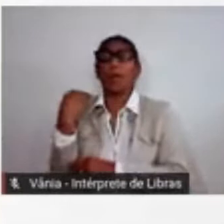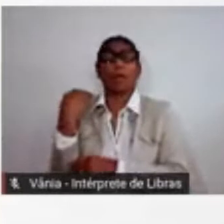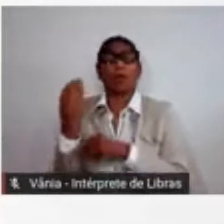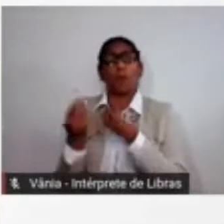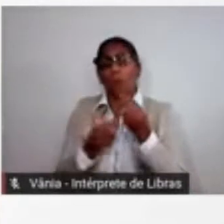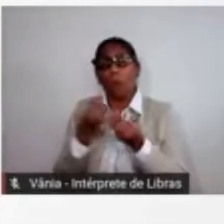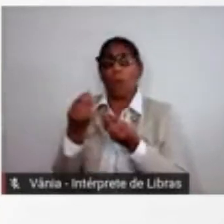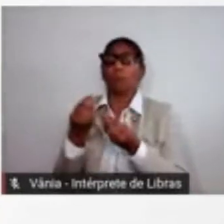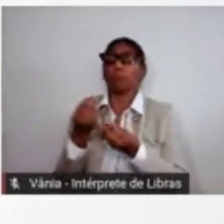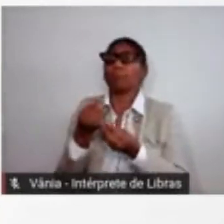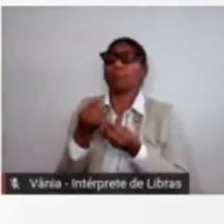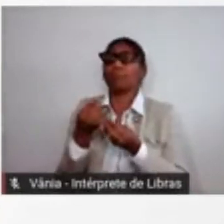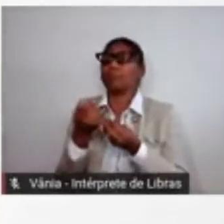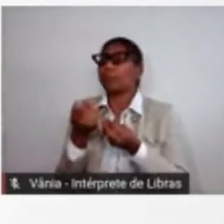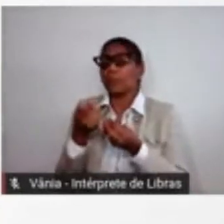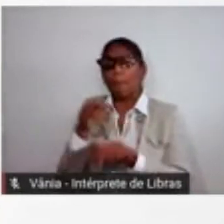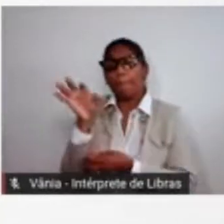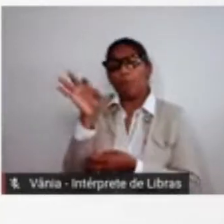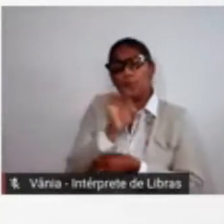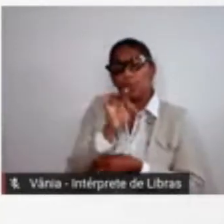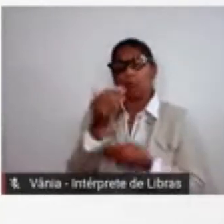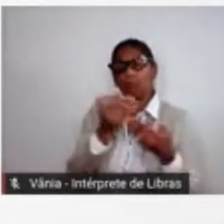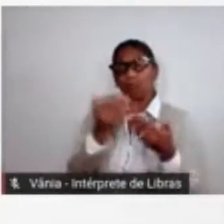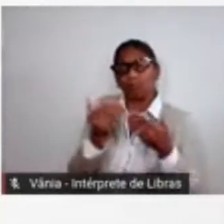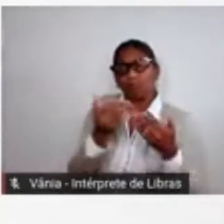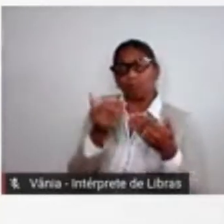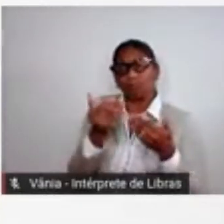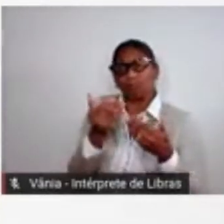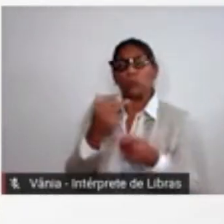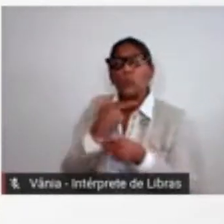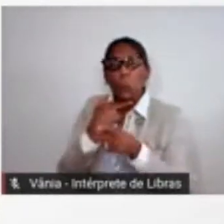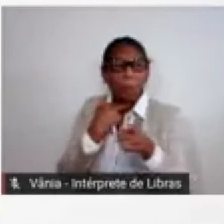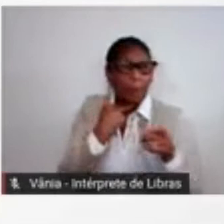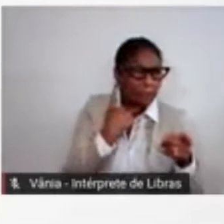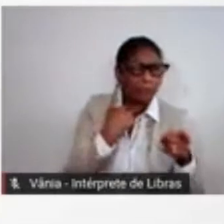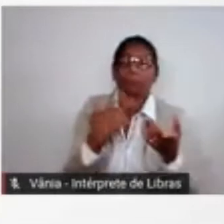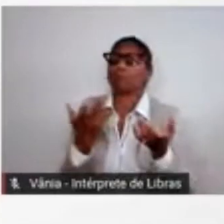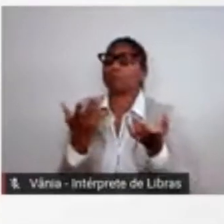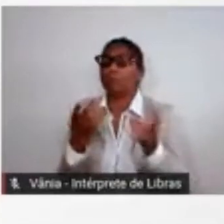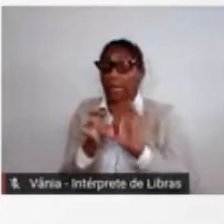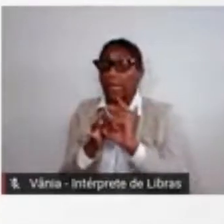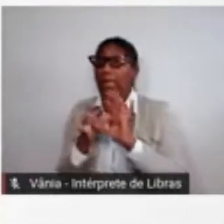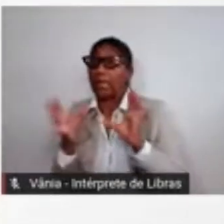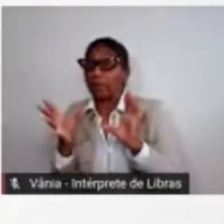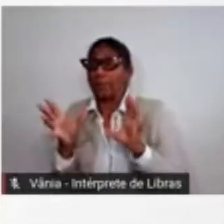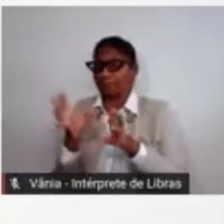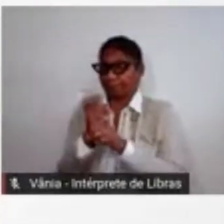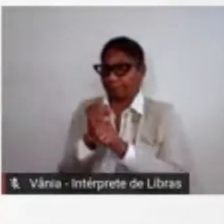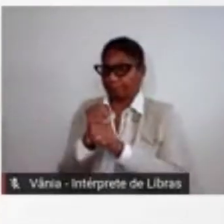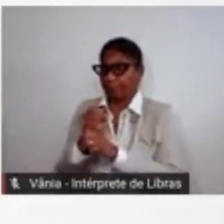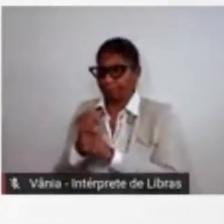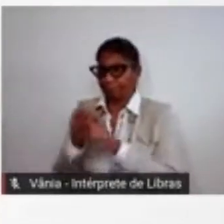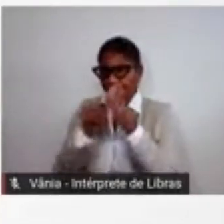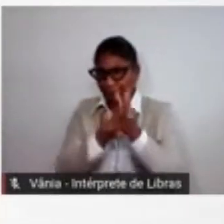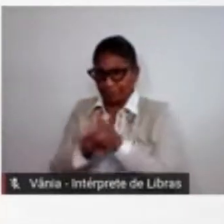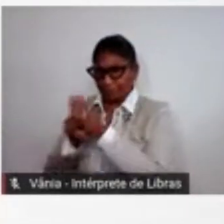a proporção de leitos livres para cada leito ocupado por Covid. Nós analisamos uma série de